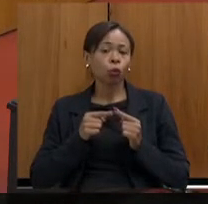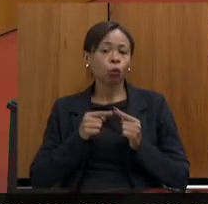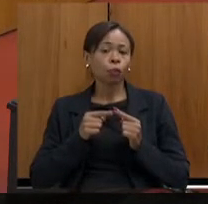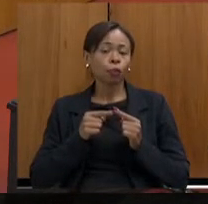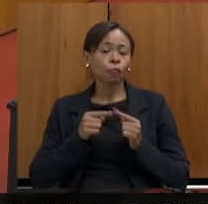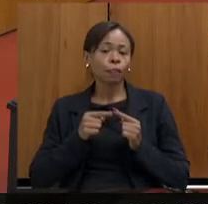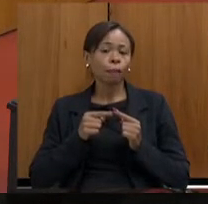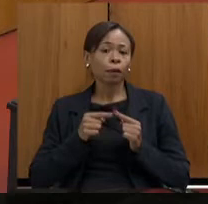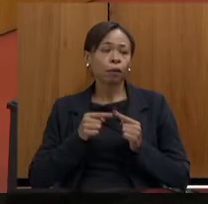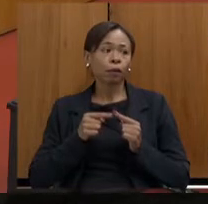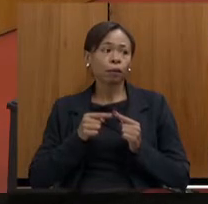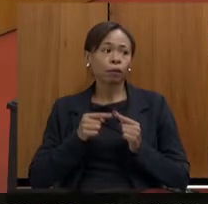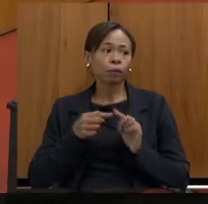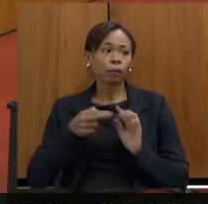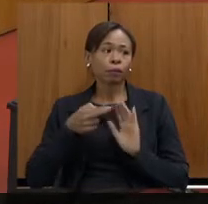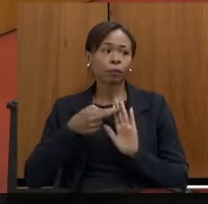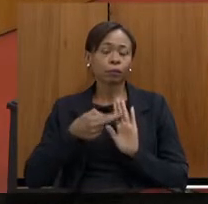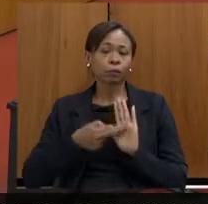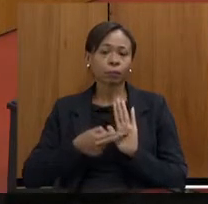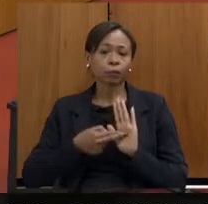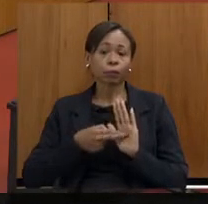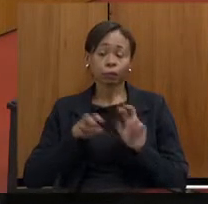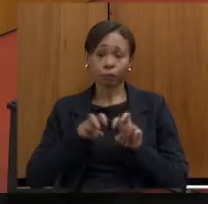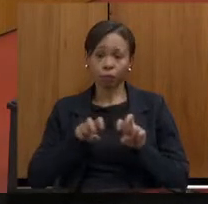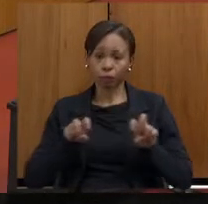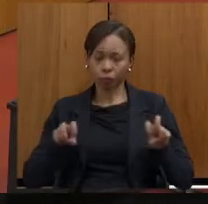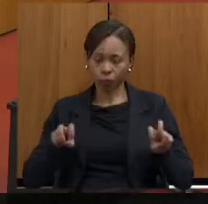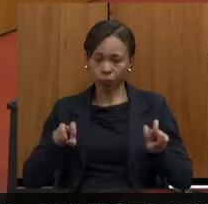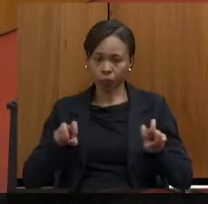de 2019, na seguinte ordem.